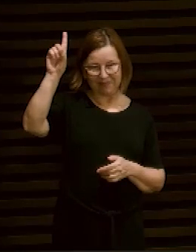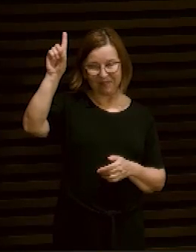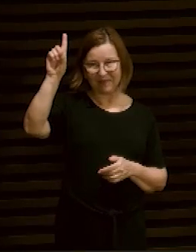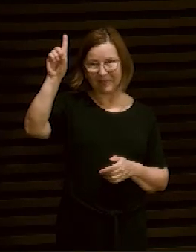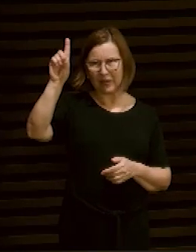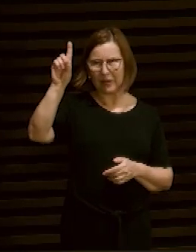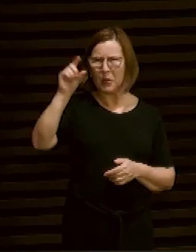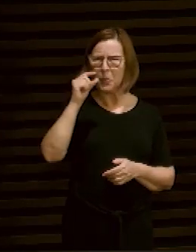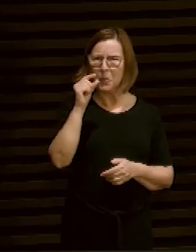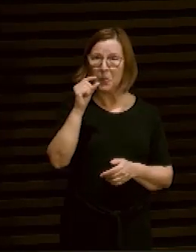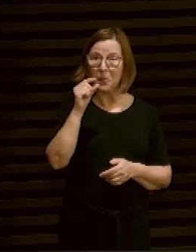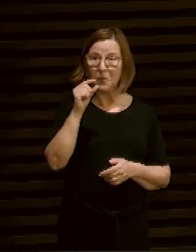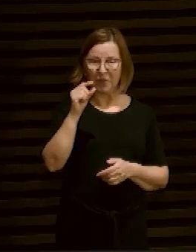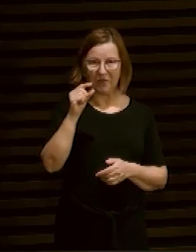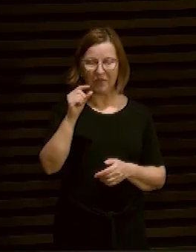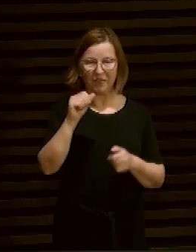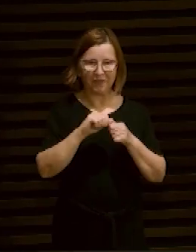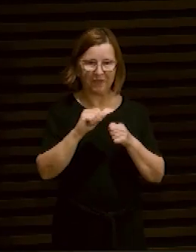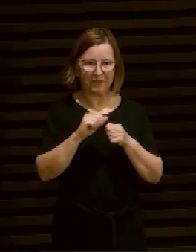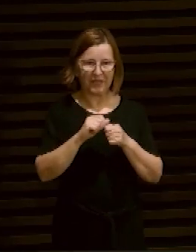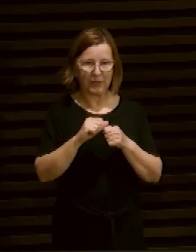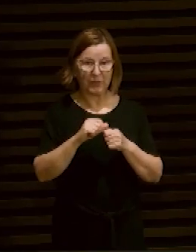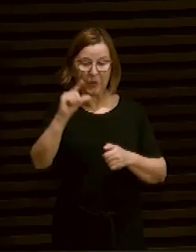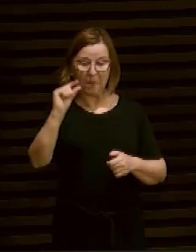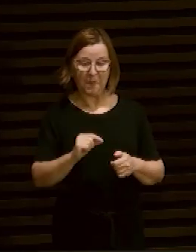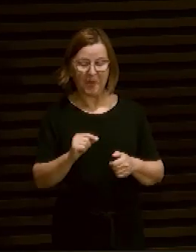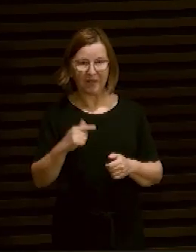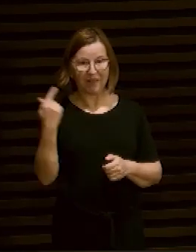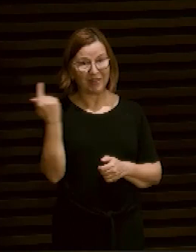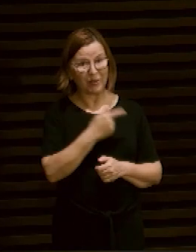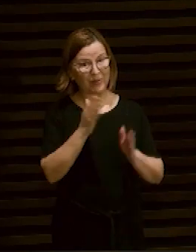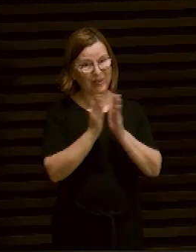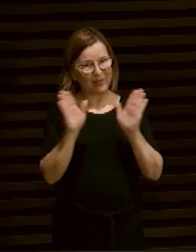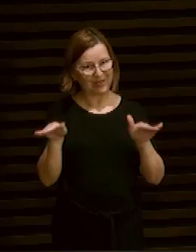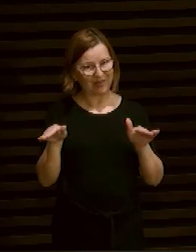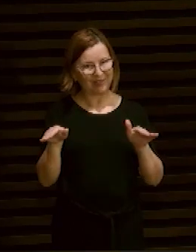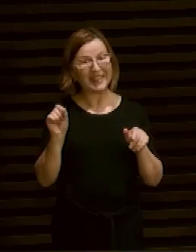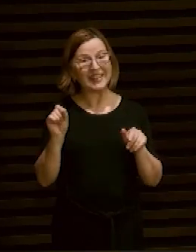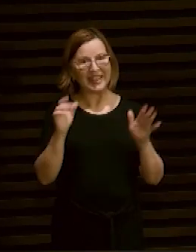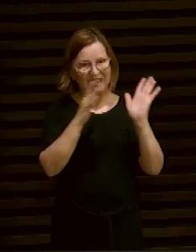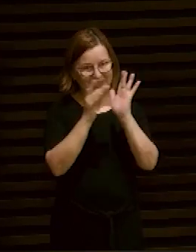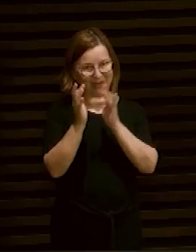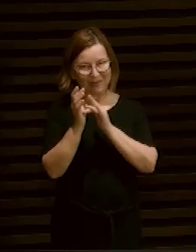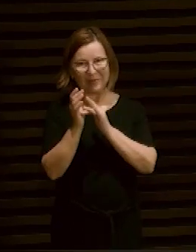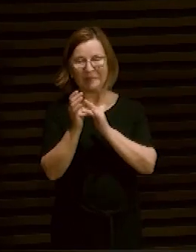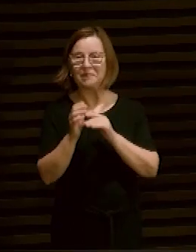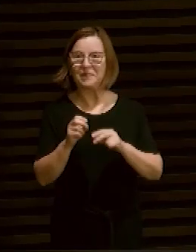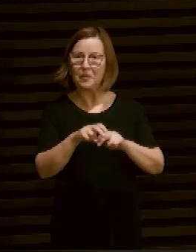que por um pouco tendo sido feito menor do que os anjos, Jesus, por causa